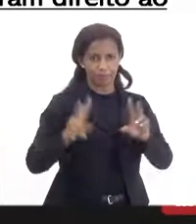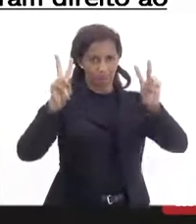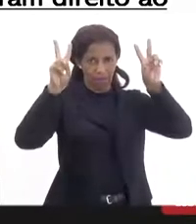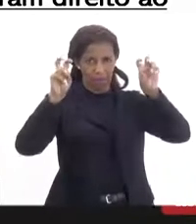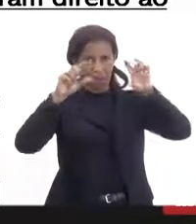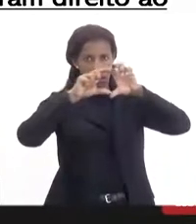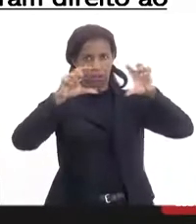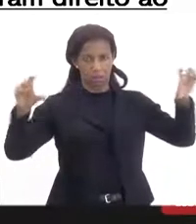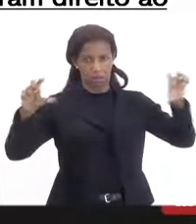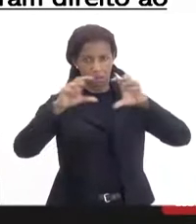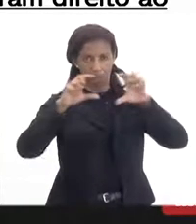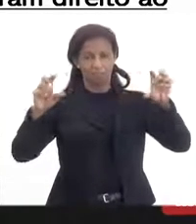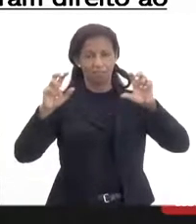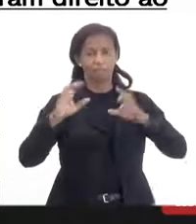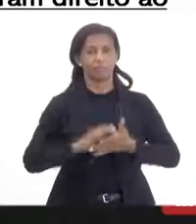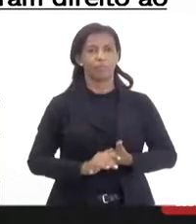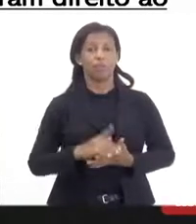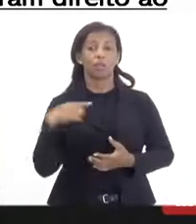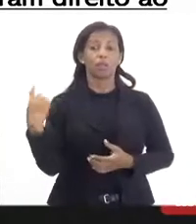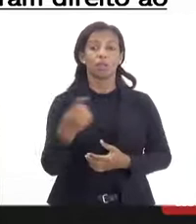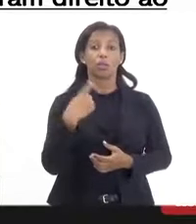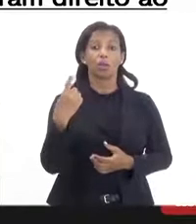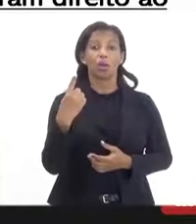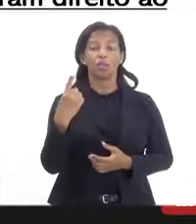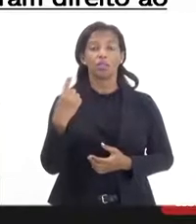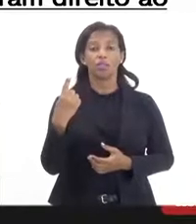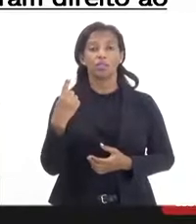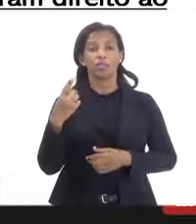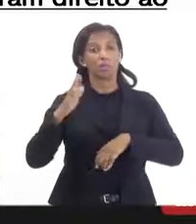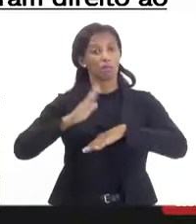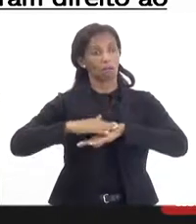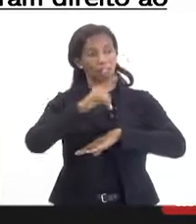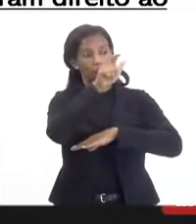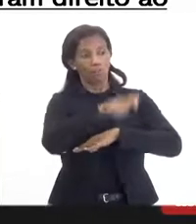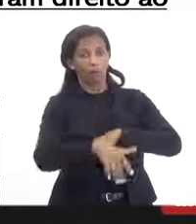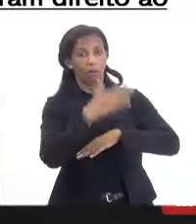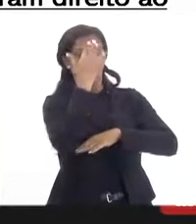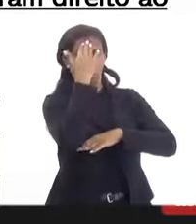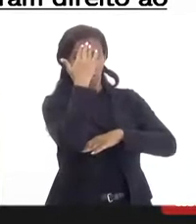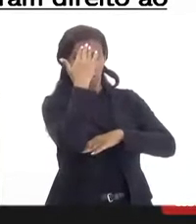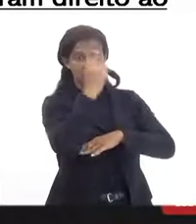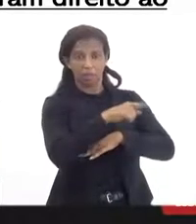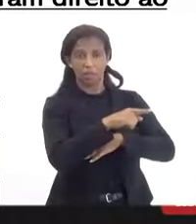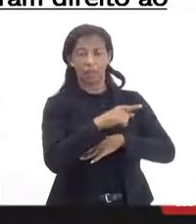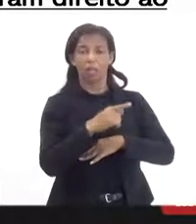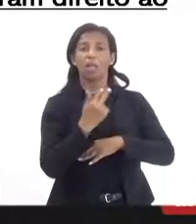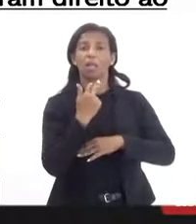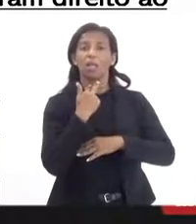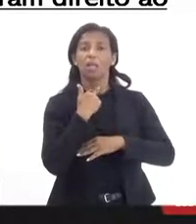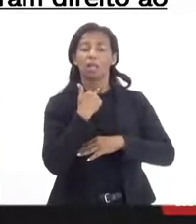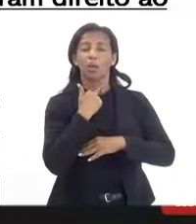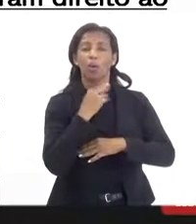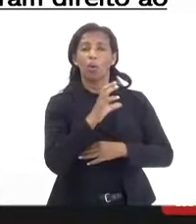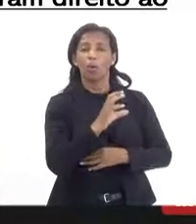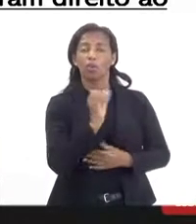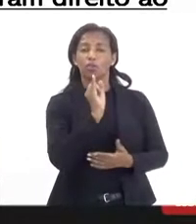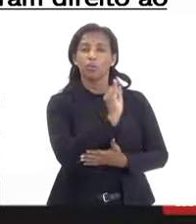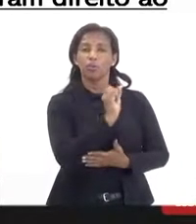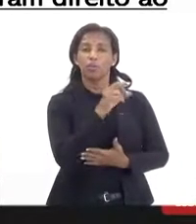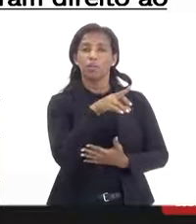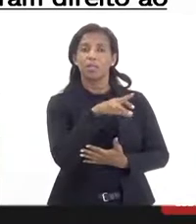da Petrobras, nós entendemos, eles entendem que tais produtos mereceriam crédito como insumo pela questão